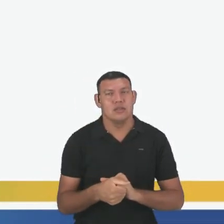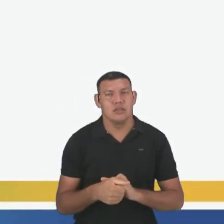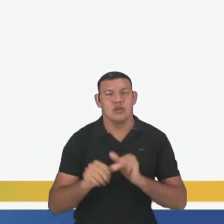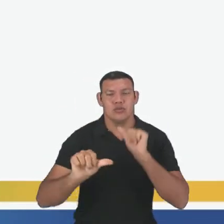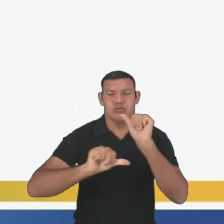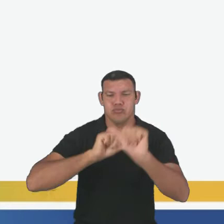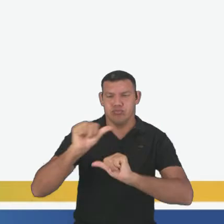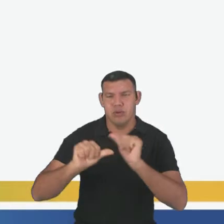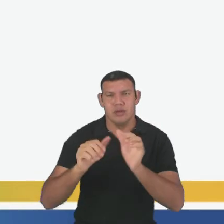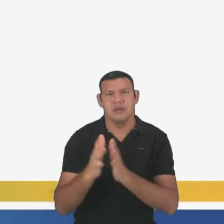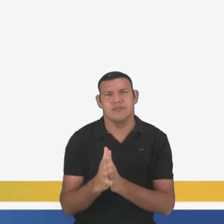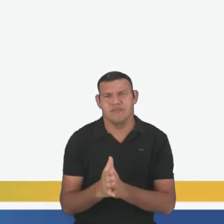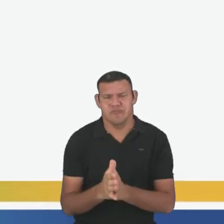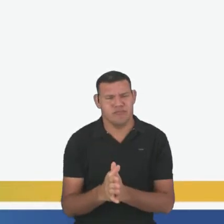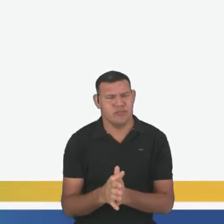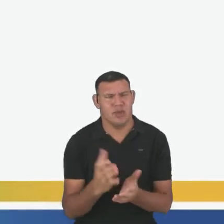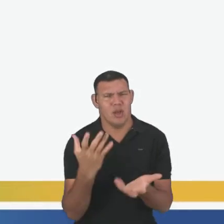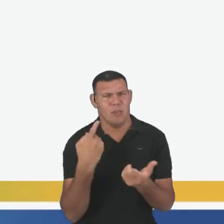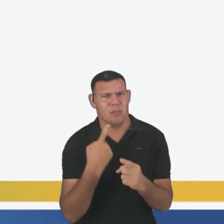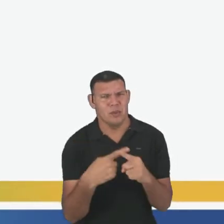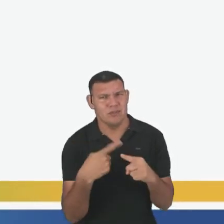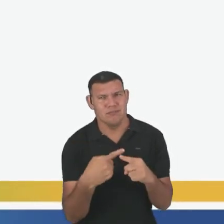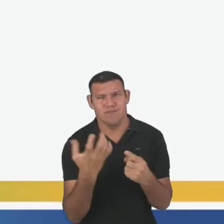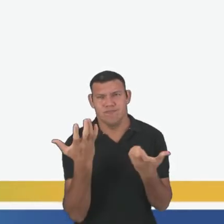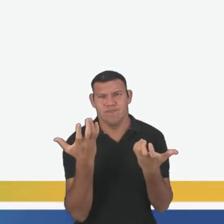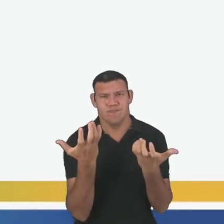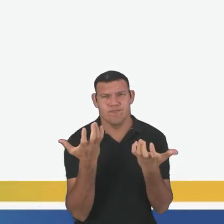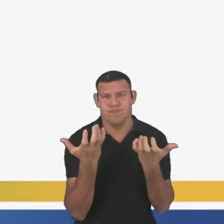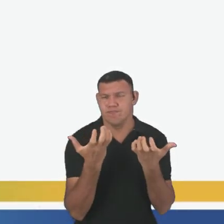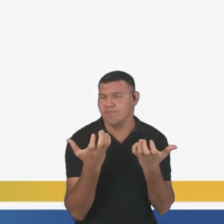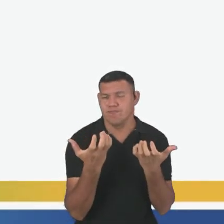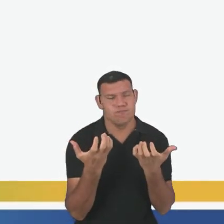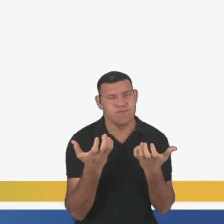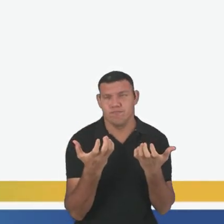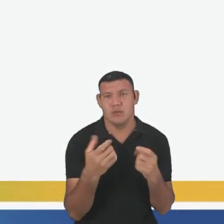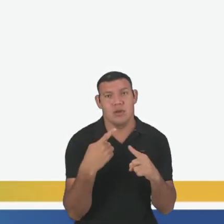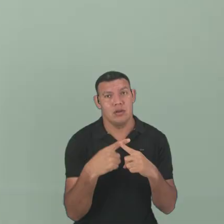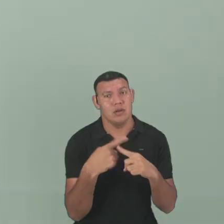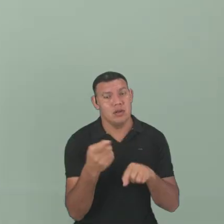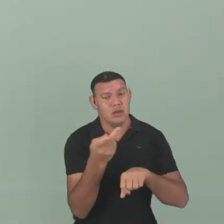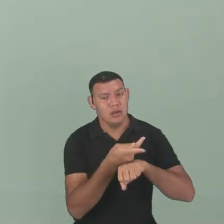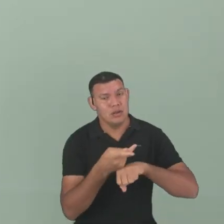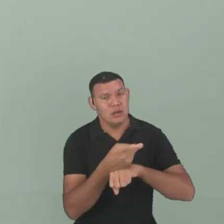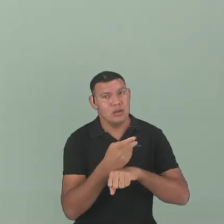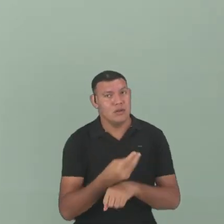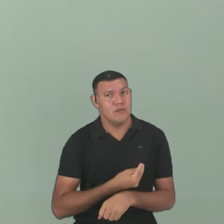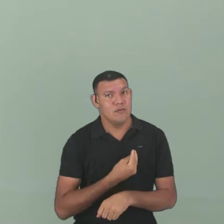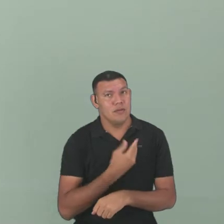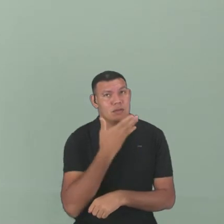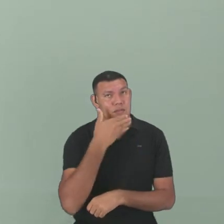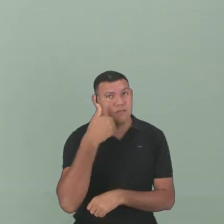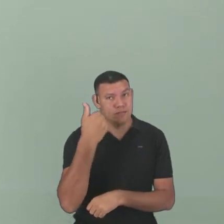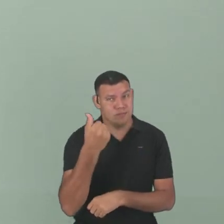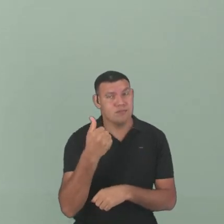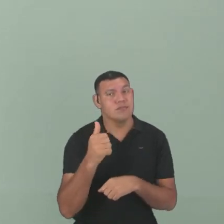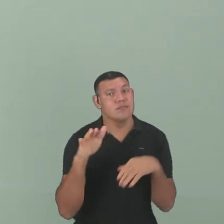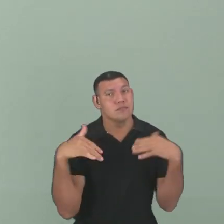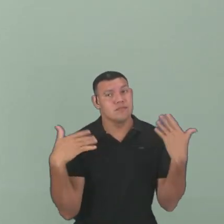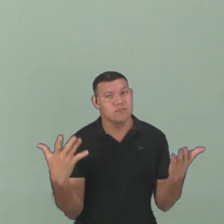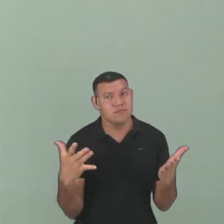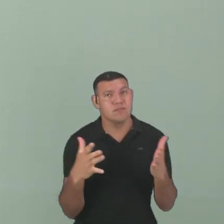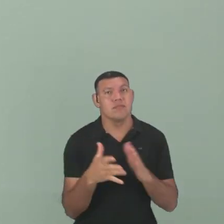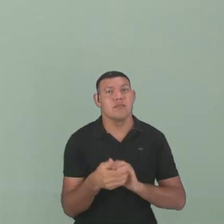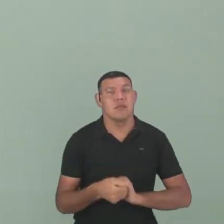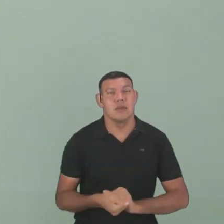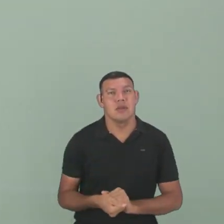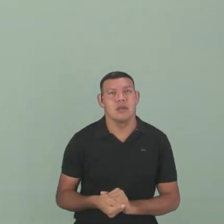mas não é por acaso, é porque elas estão em busca de melhores condições de vida. E aí, quando você diz melhores condições de